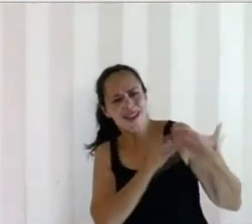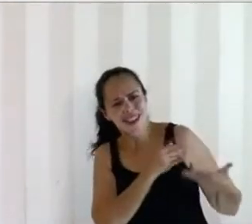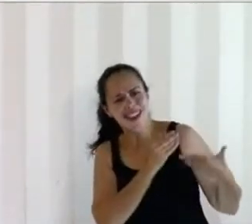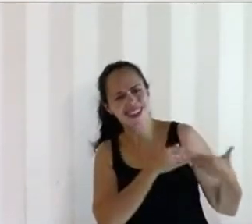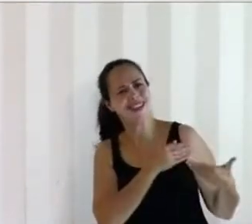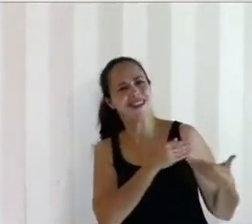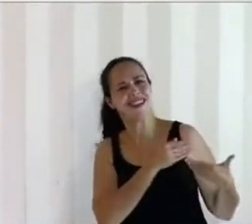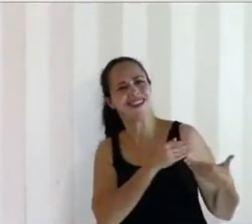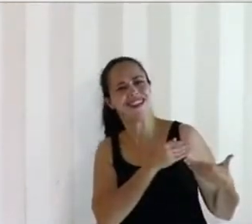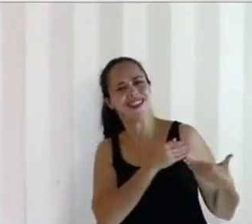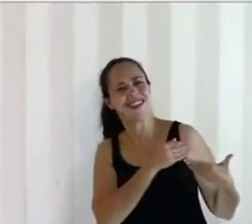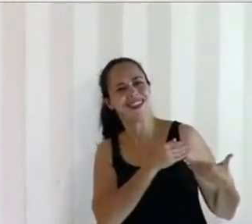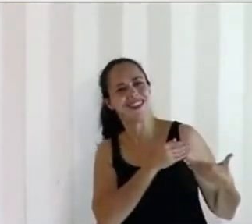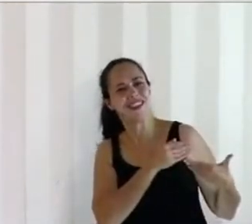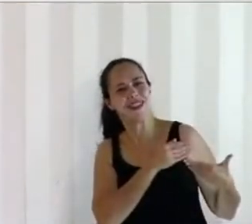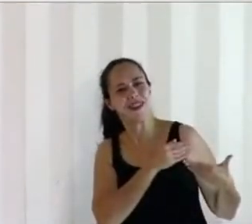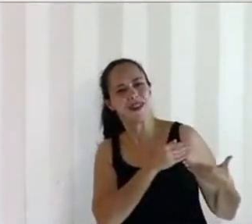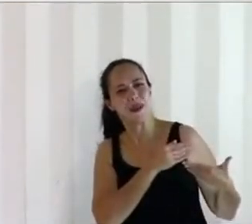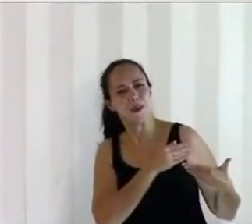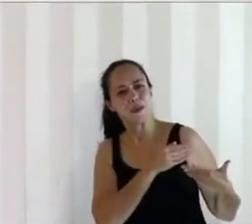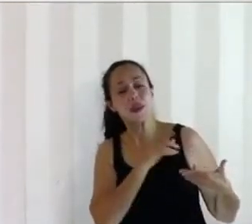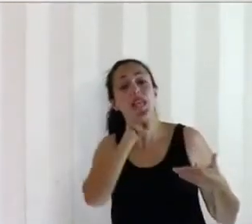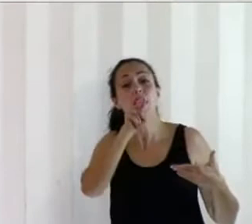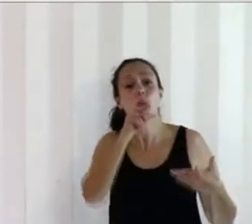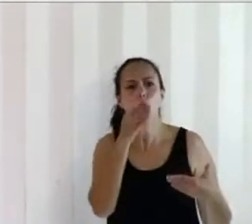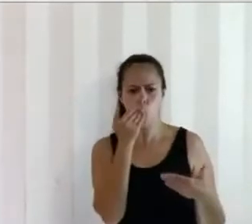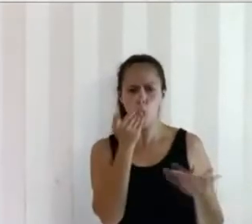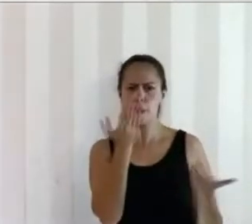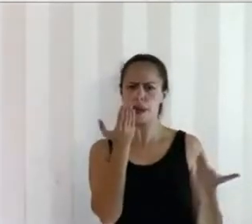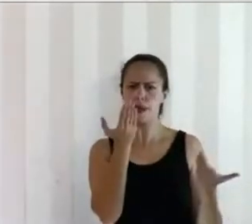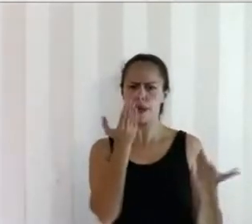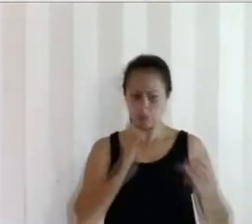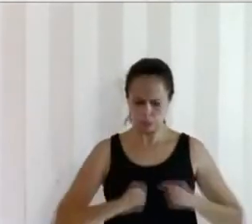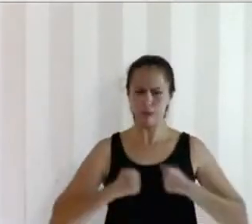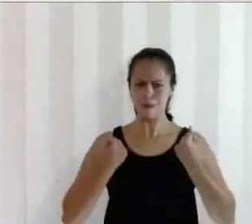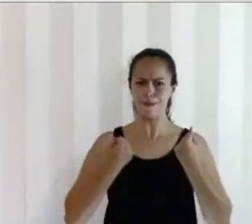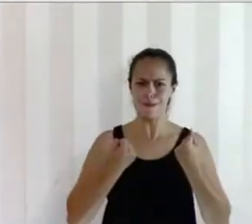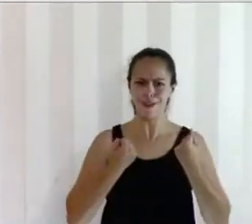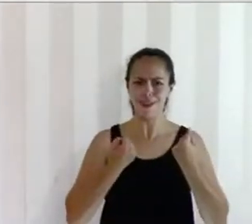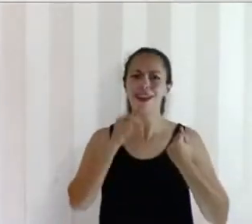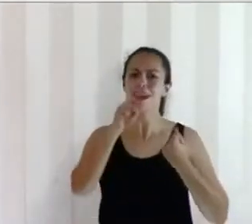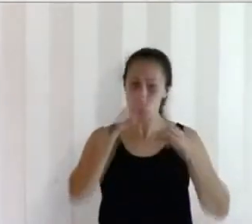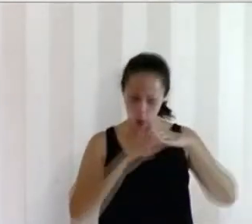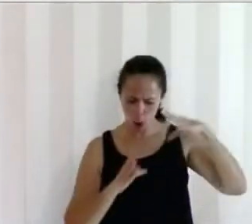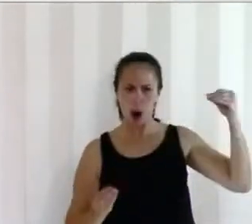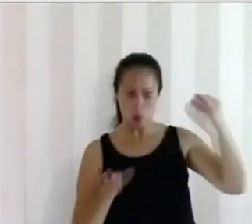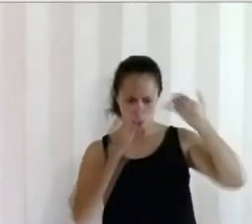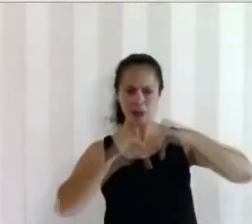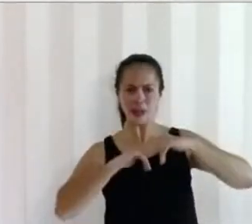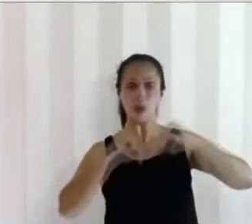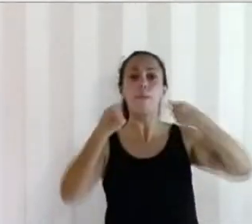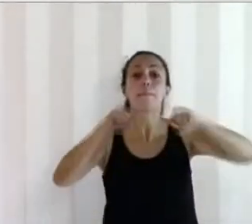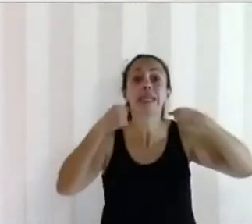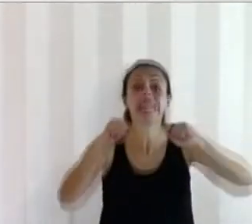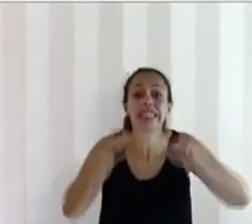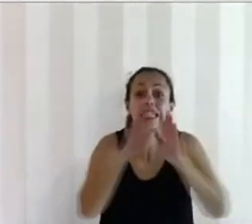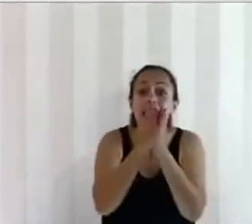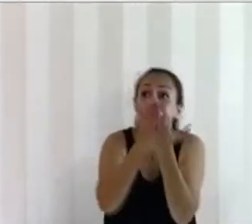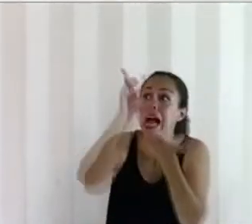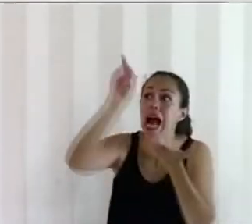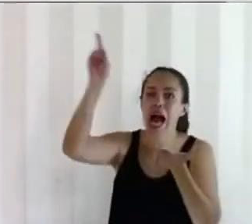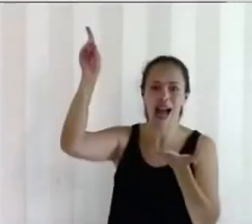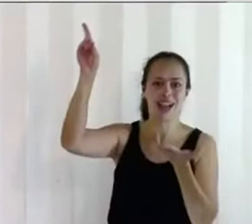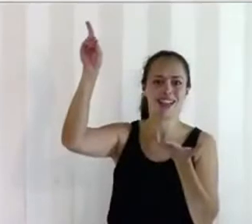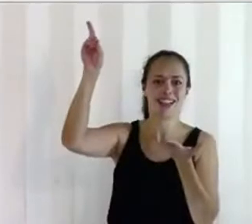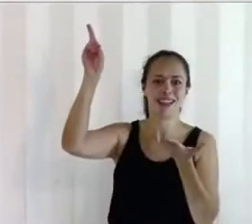alguém. Isso é alimento para a sua vida, tá bom? Estamos entendidos em relação a isso, meus queridos e